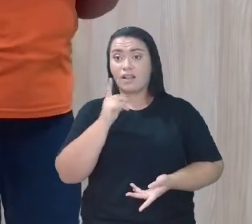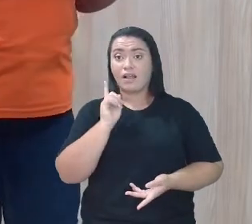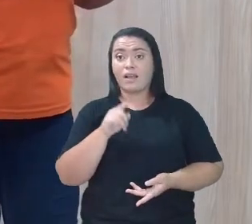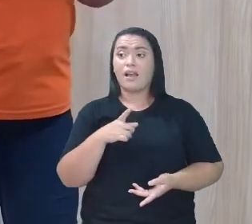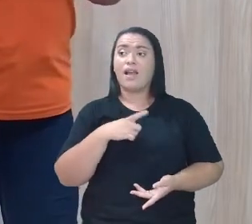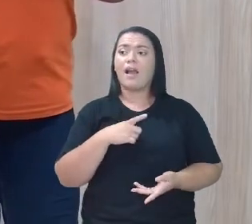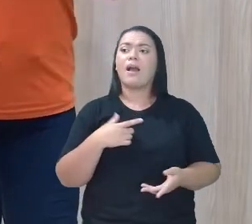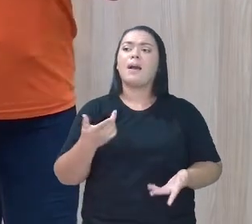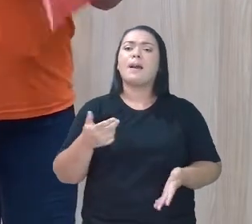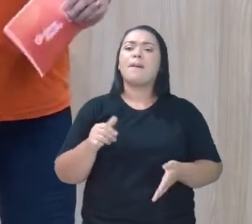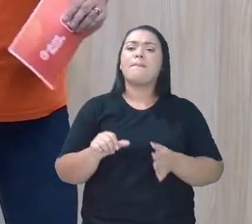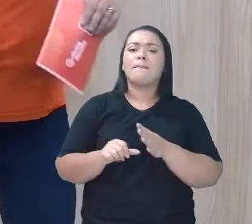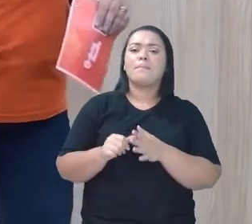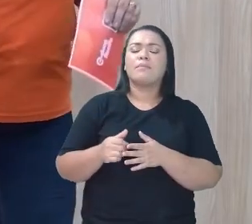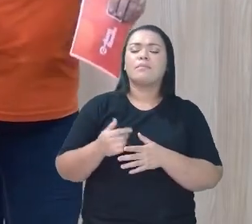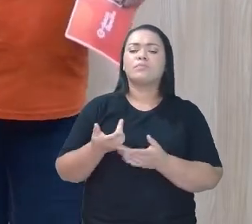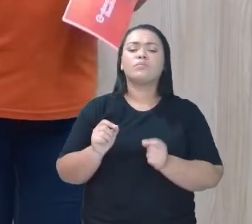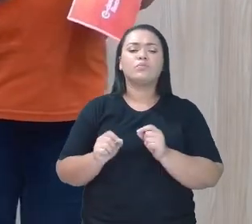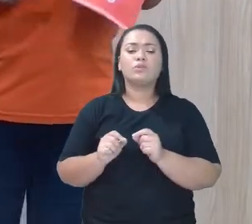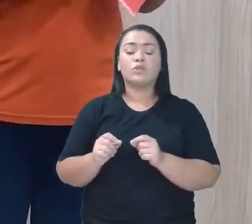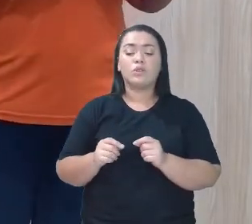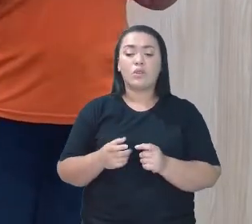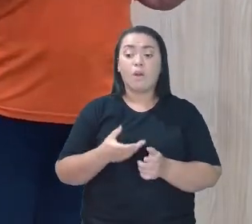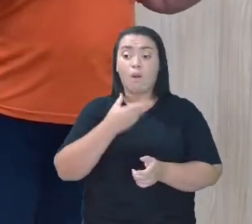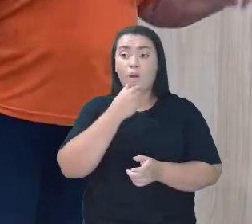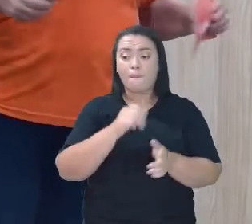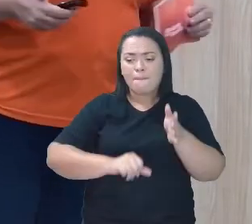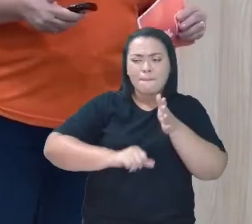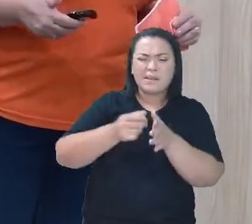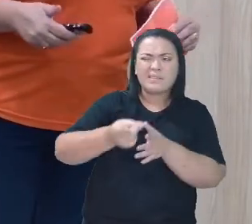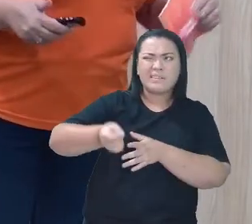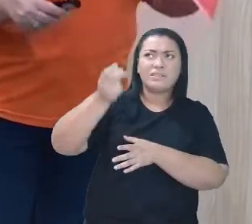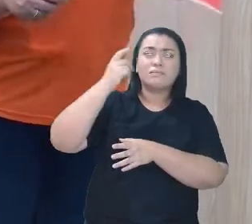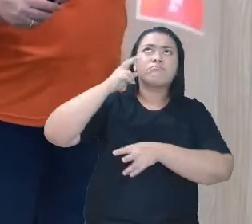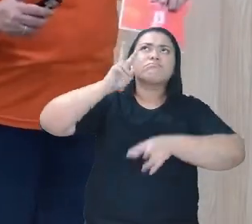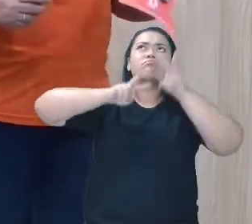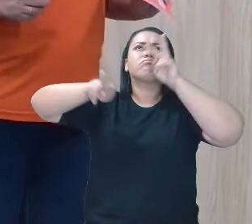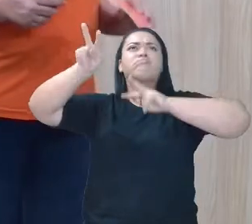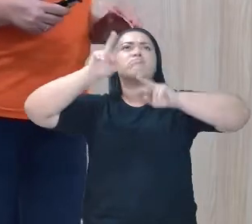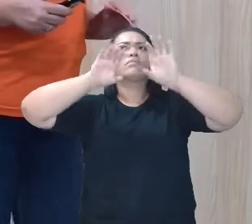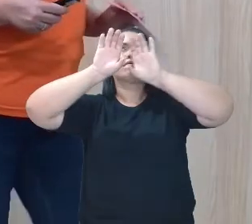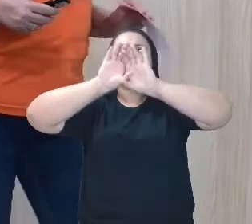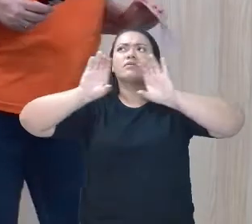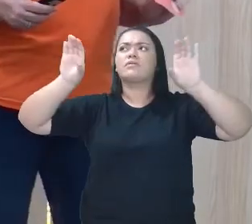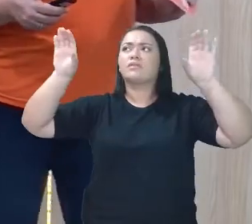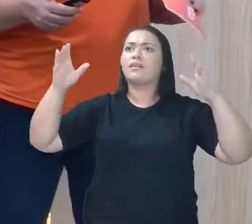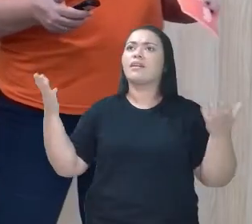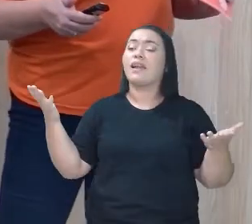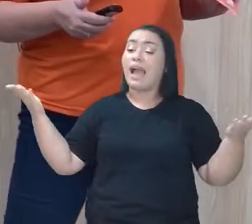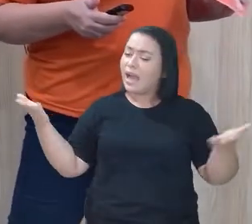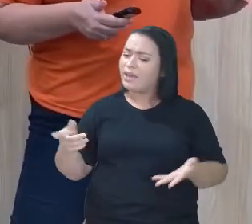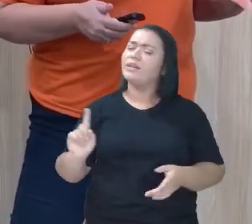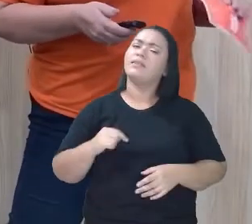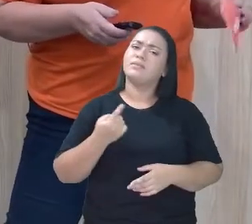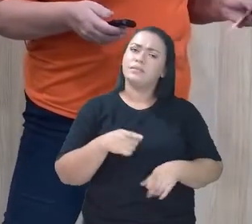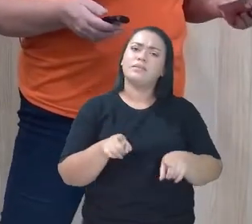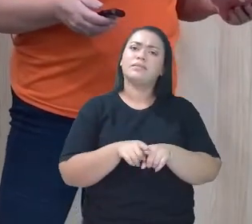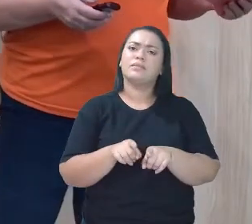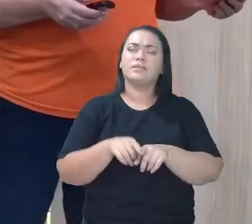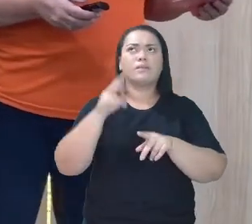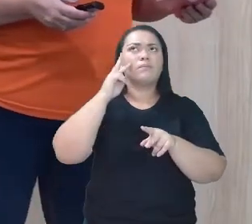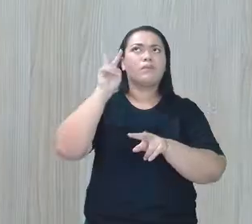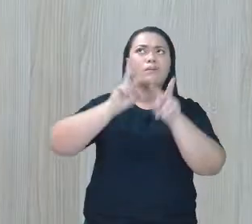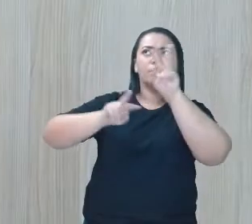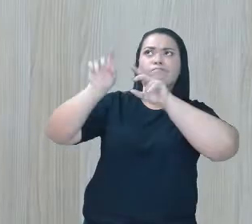respeito desses primeiros homens, né, que contemplavam o céu e que nós ainda estamos aqui contemplando,